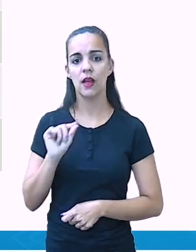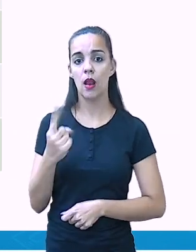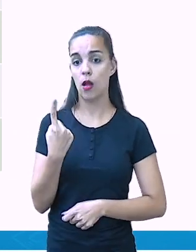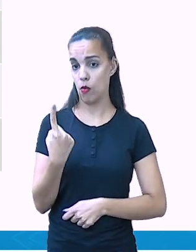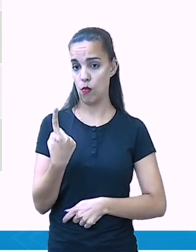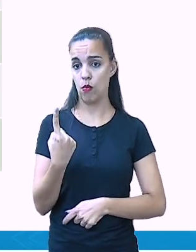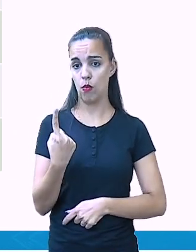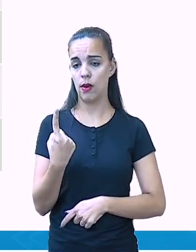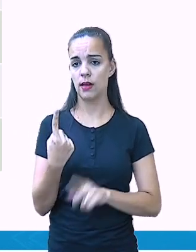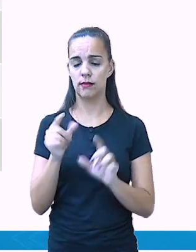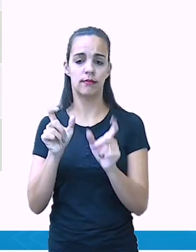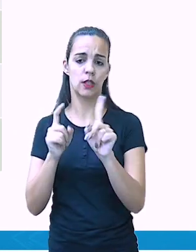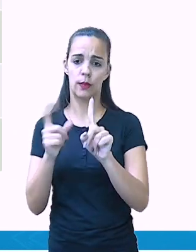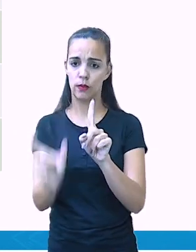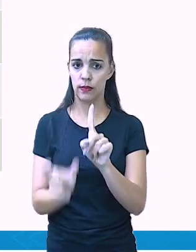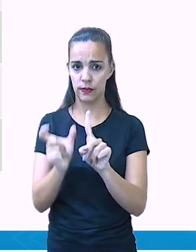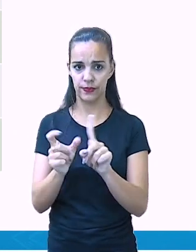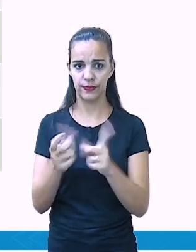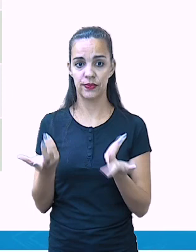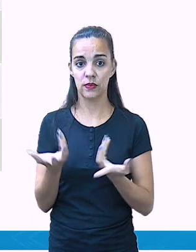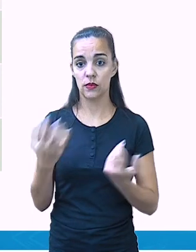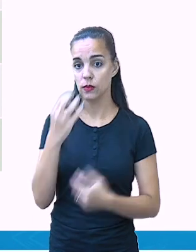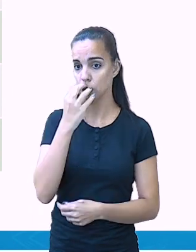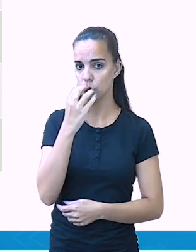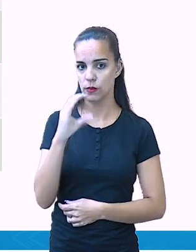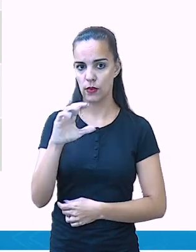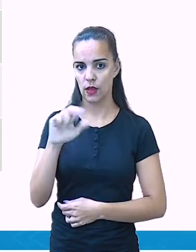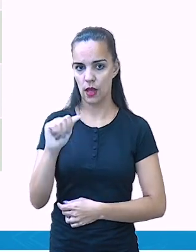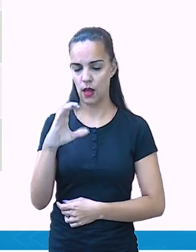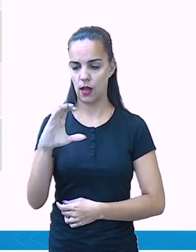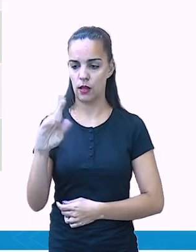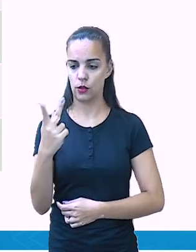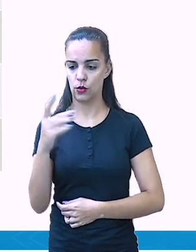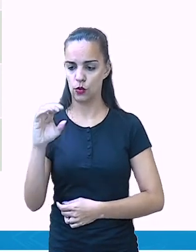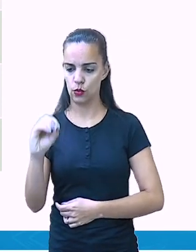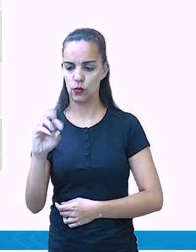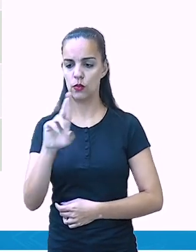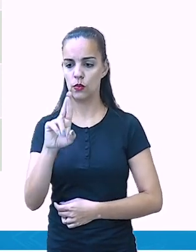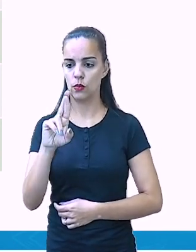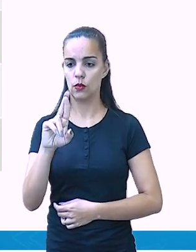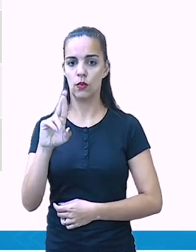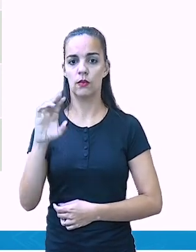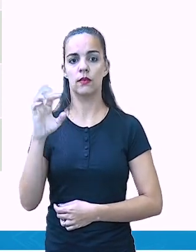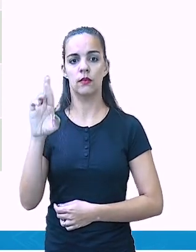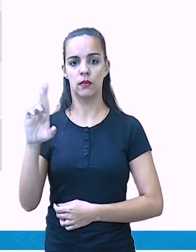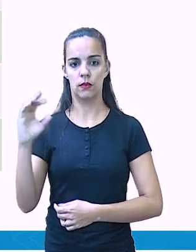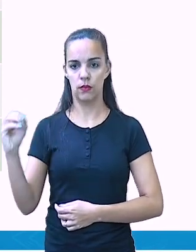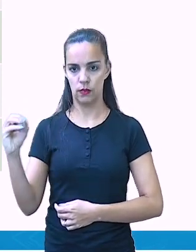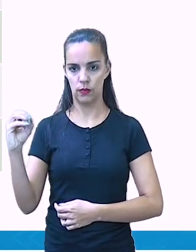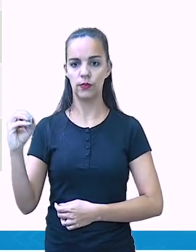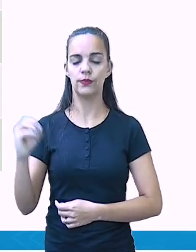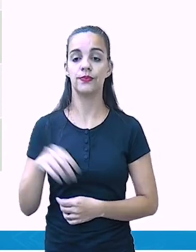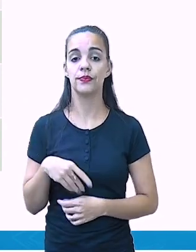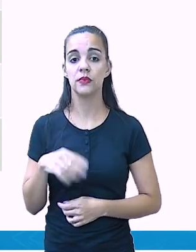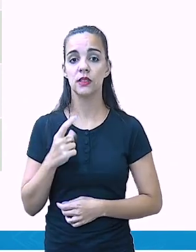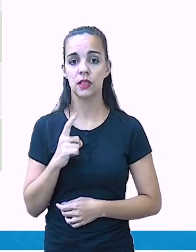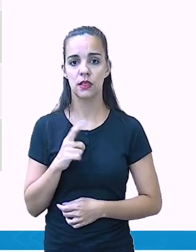monossílaba. Cachorro, cachorro. 3 sílabas, então ela é